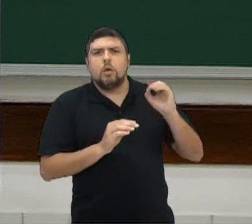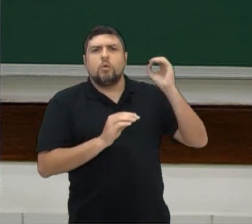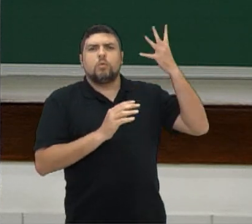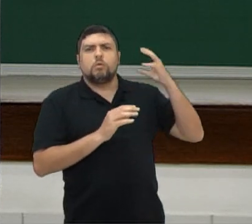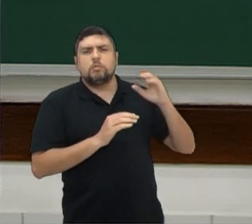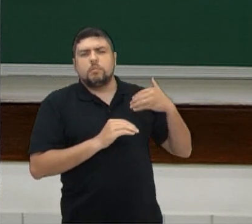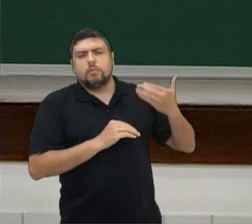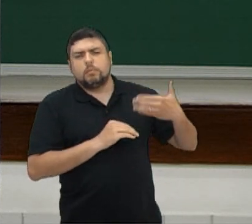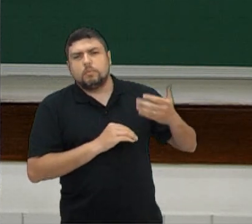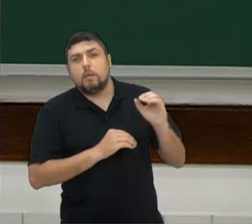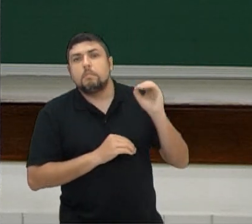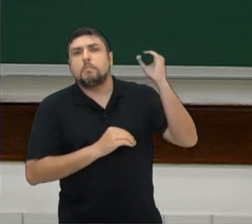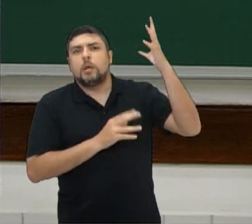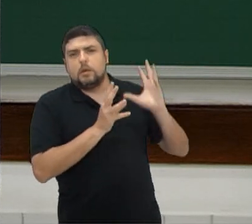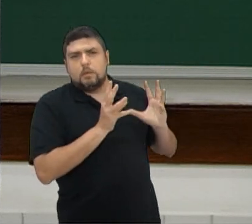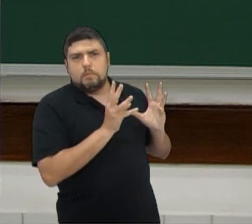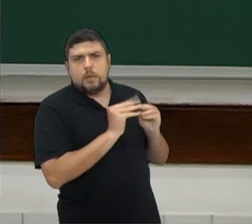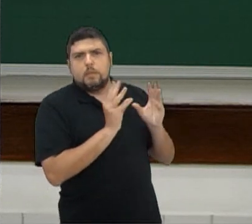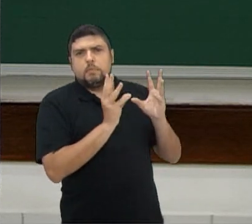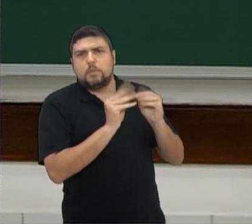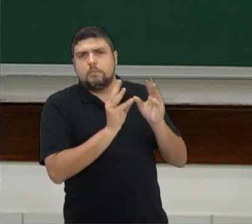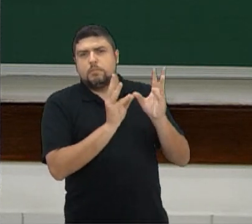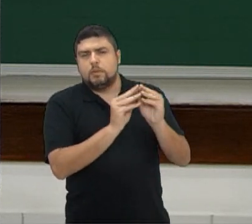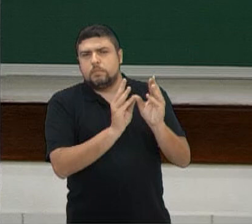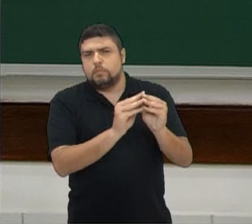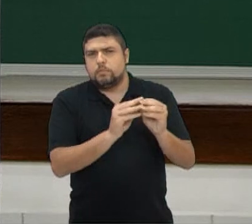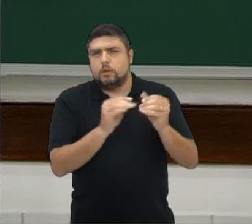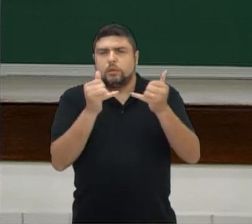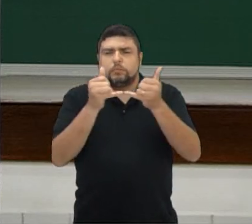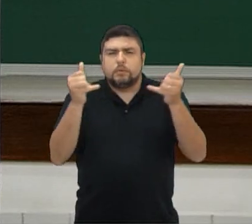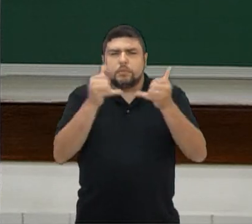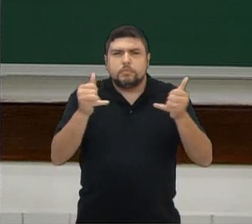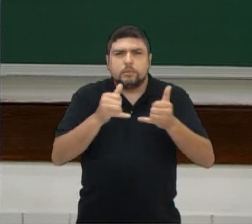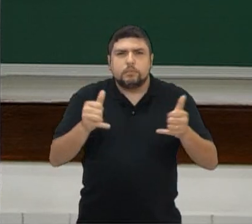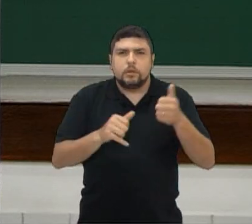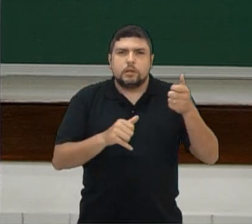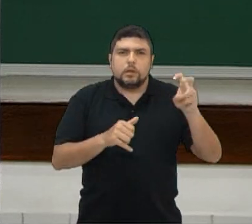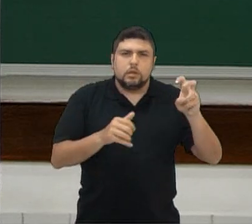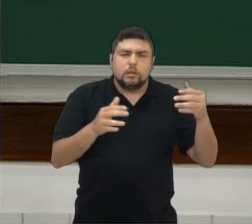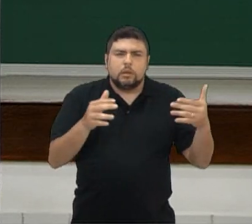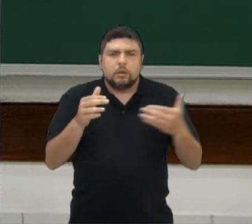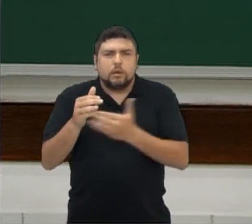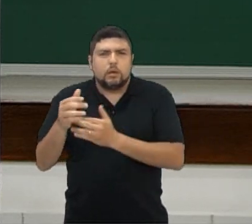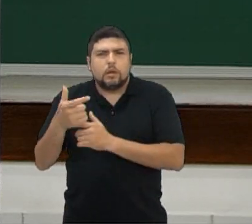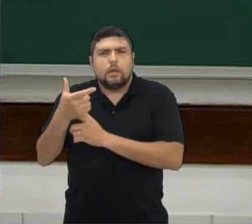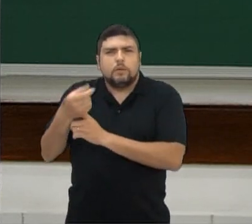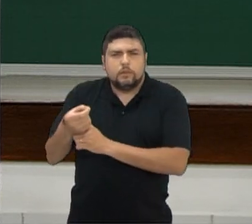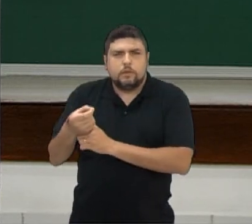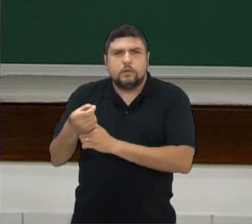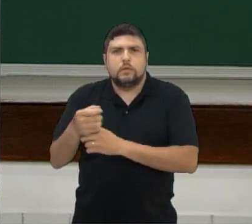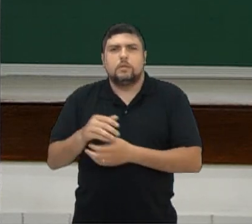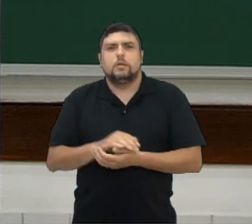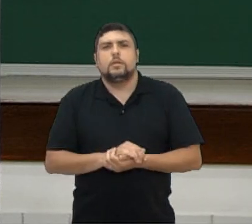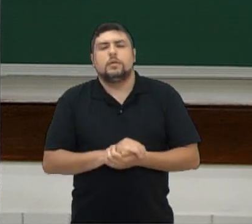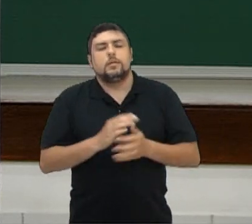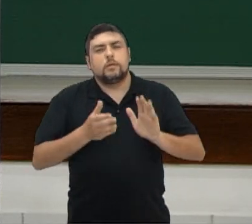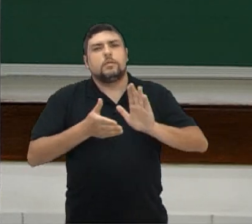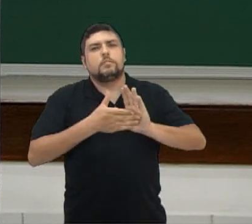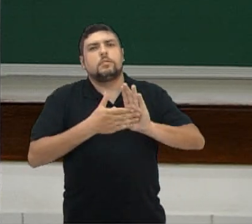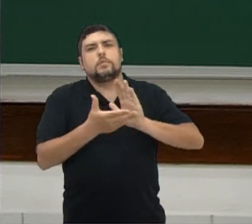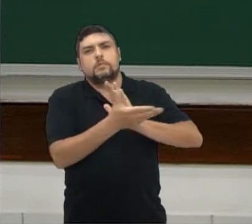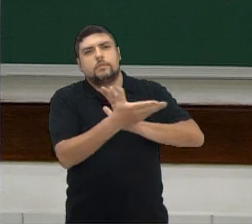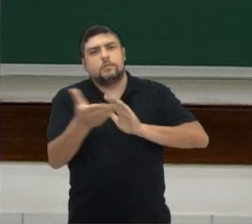consideraram importantes, ok? Tendo em vista que aí de 15 a 20 linhas não dá para escrever muita coisa, certo, pessoal? Então, fica aí essa proposta